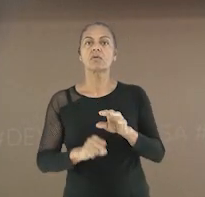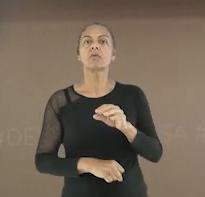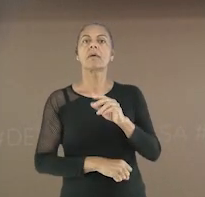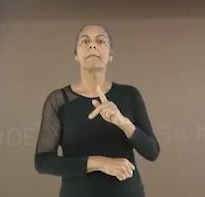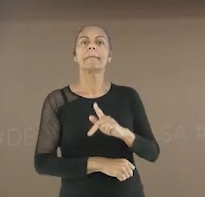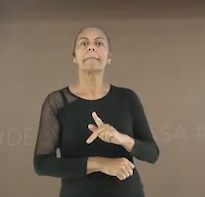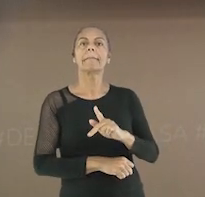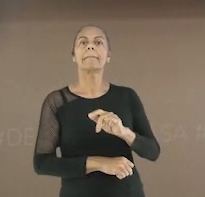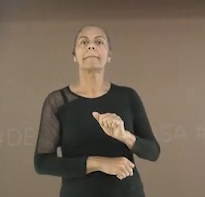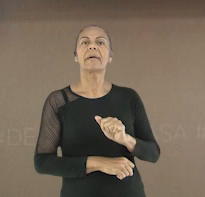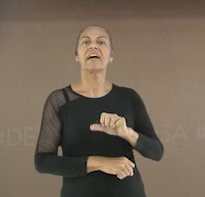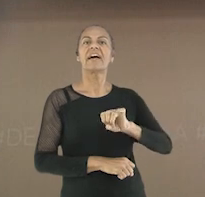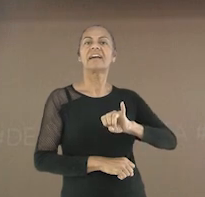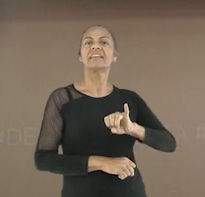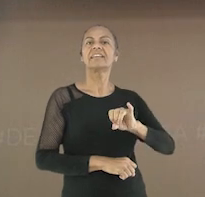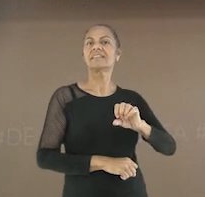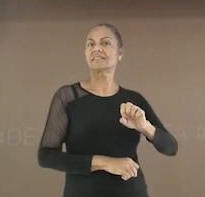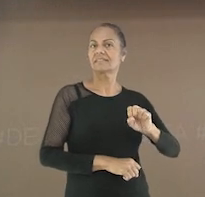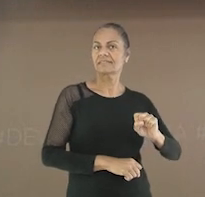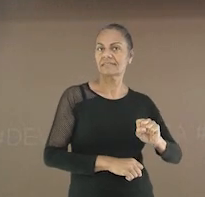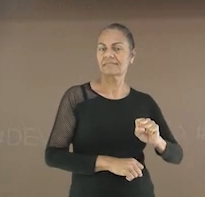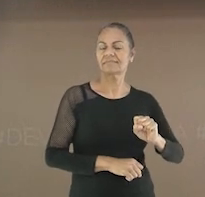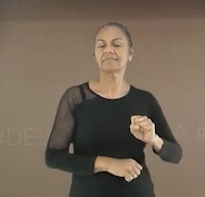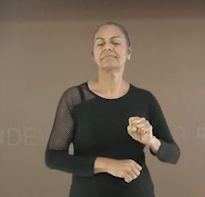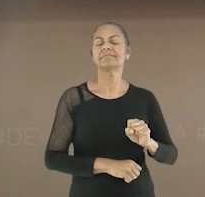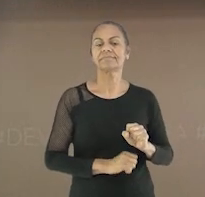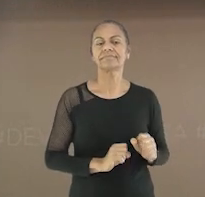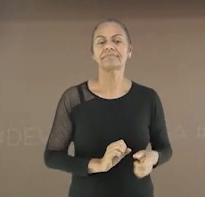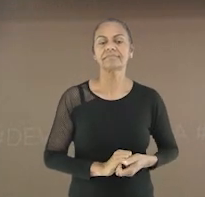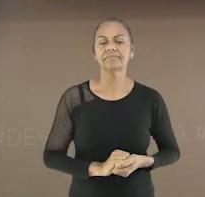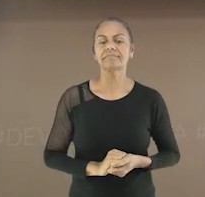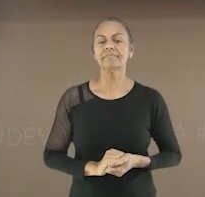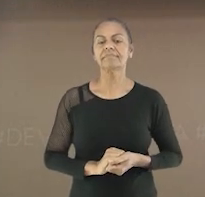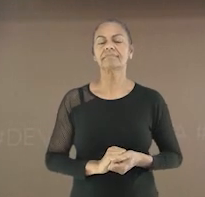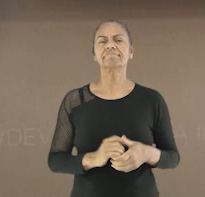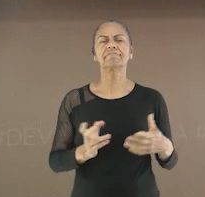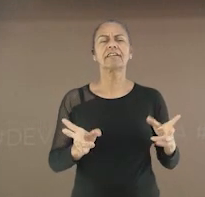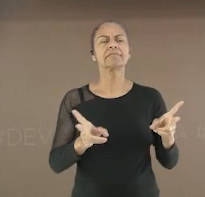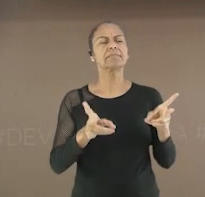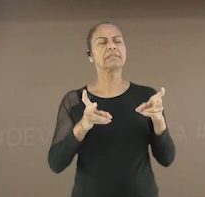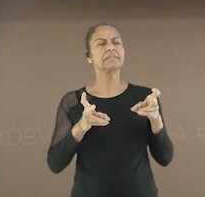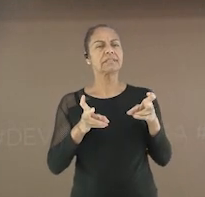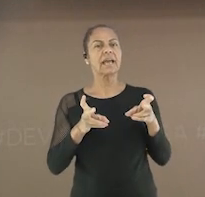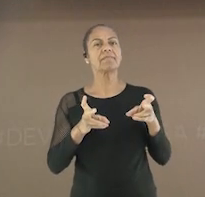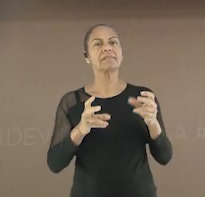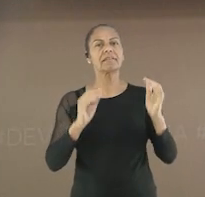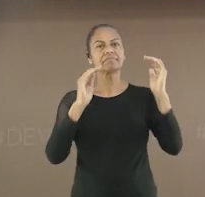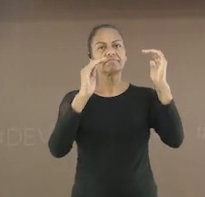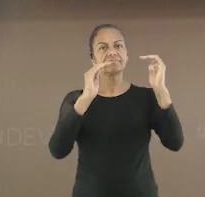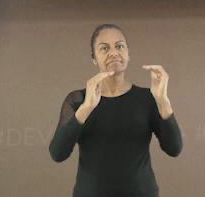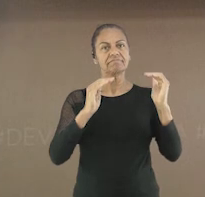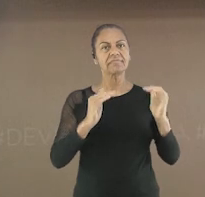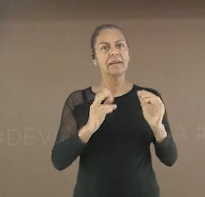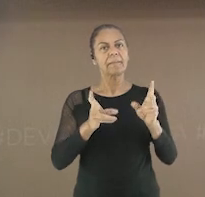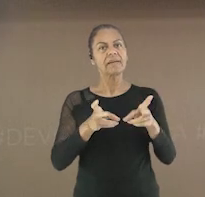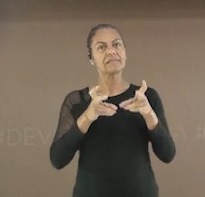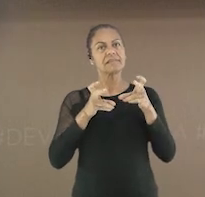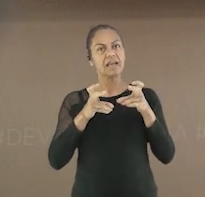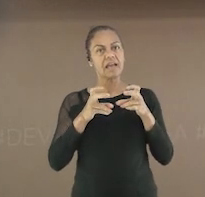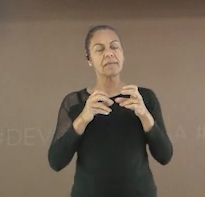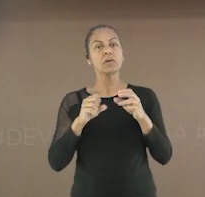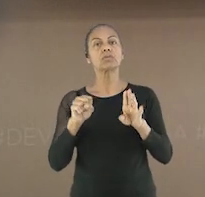país. Então, como você pode observar, em todos esses casos temos substantivos